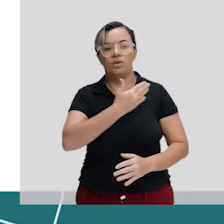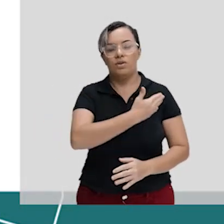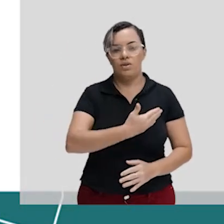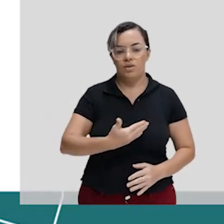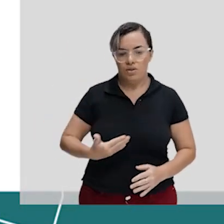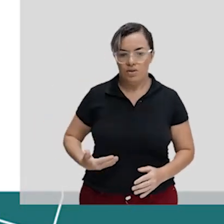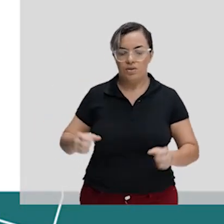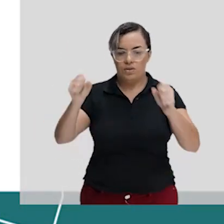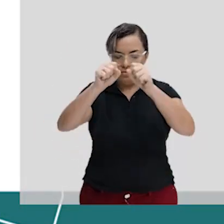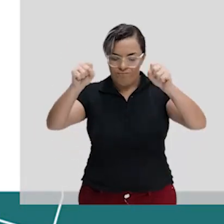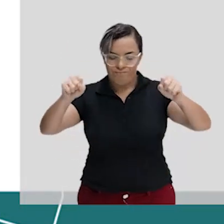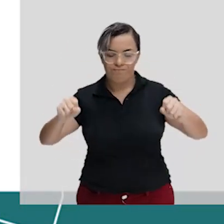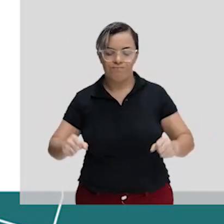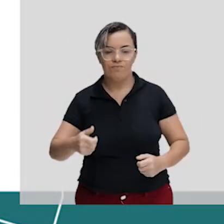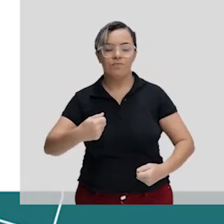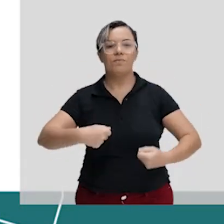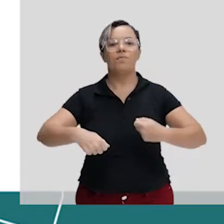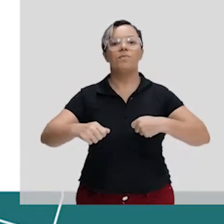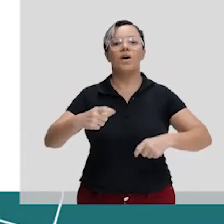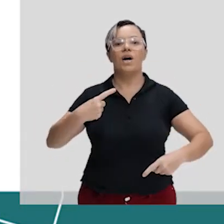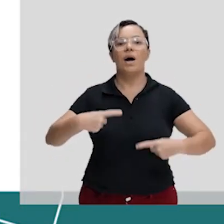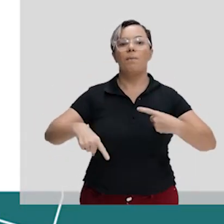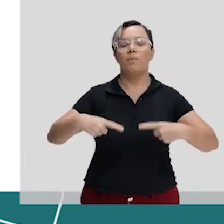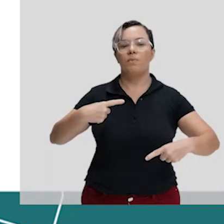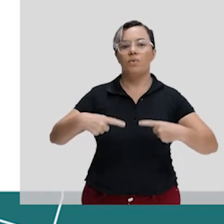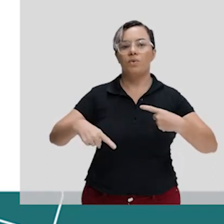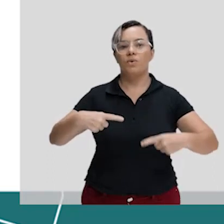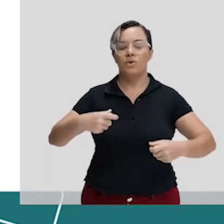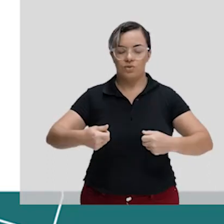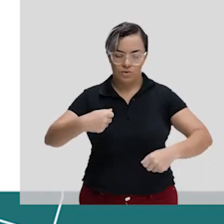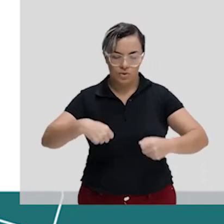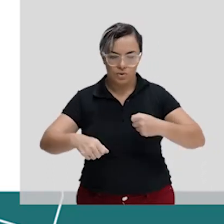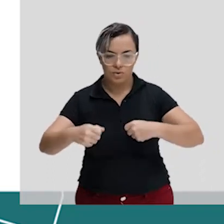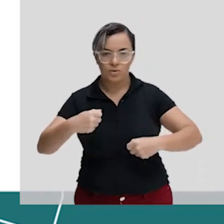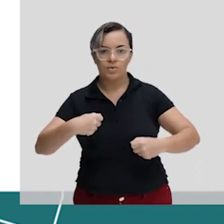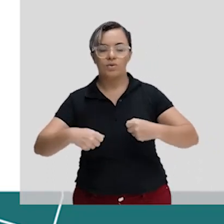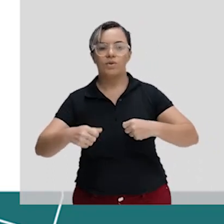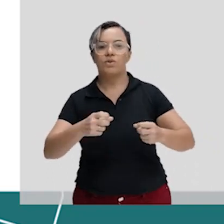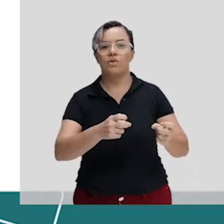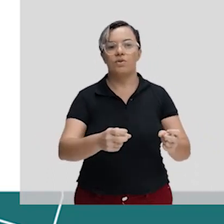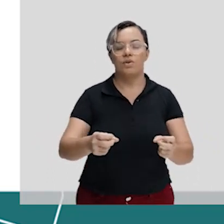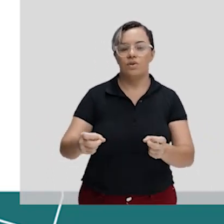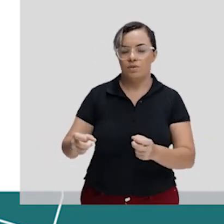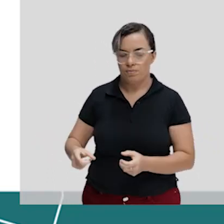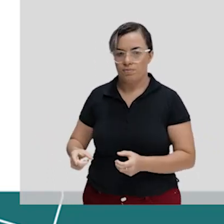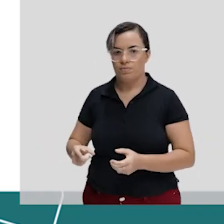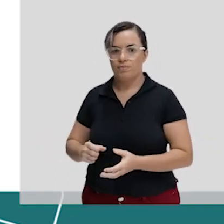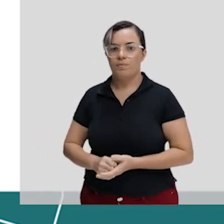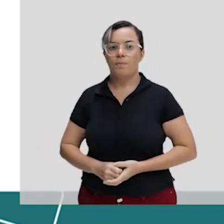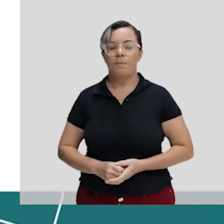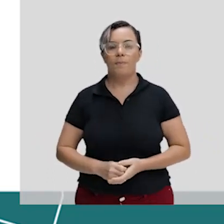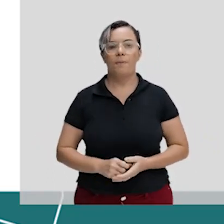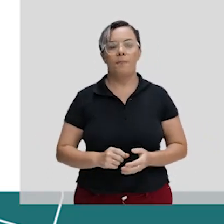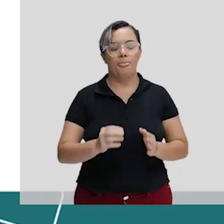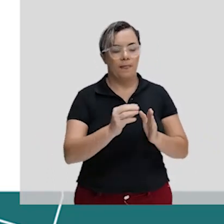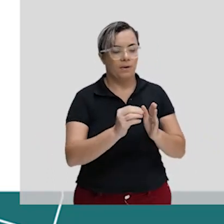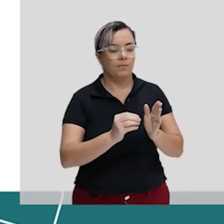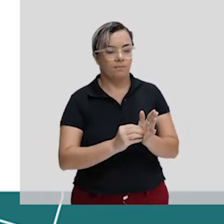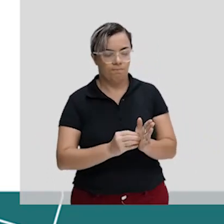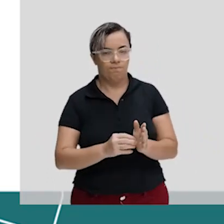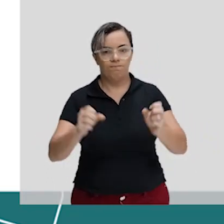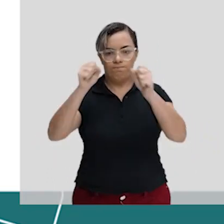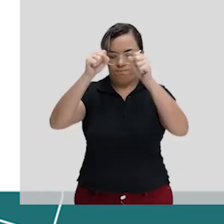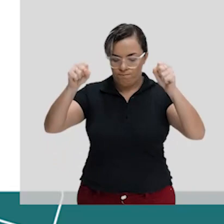mercantilismo, que é a política econômica do antigo regime. Se falar de mercantilismo, está se falando